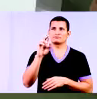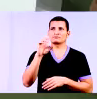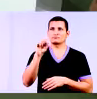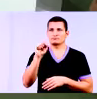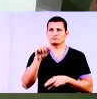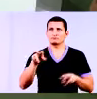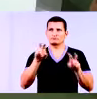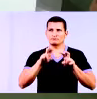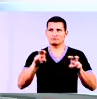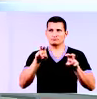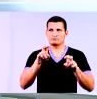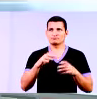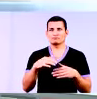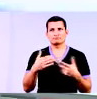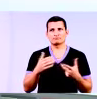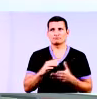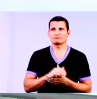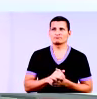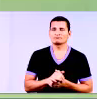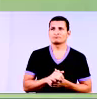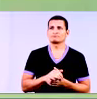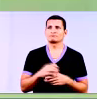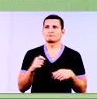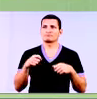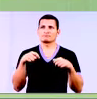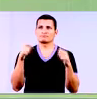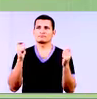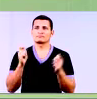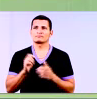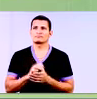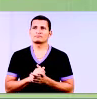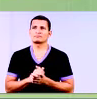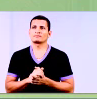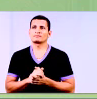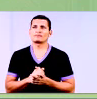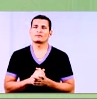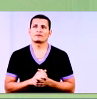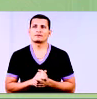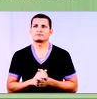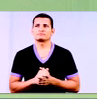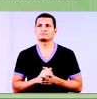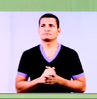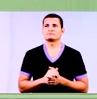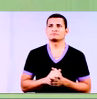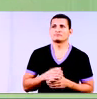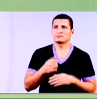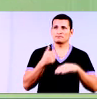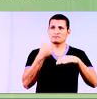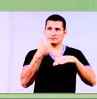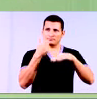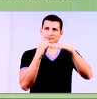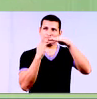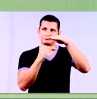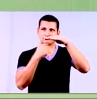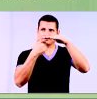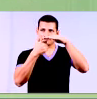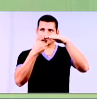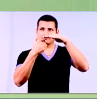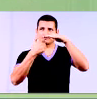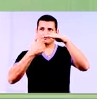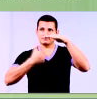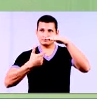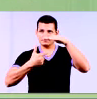O processador ia ficar desse tamanho, ninguém quer, ok? Depois eu tenho aqui, já que quanto mais próximo do núcleo do